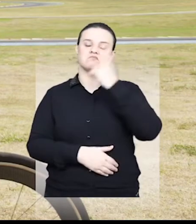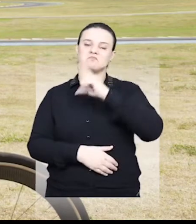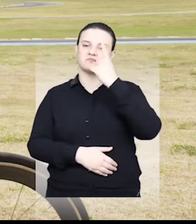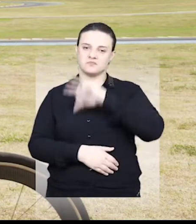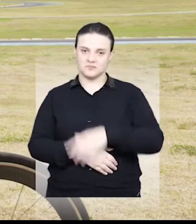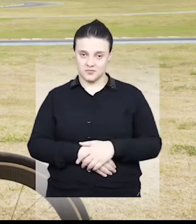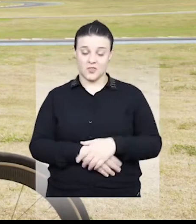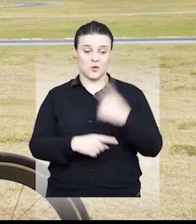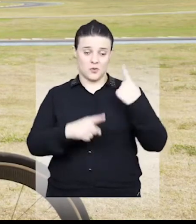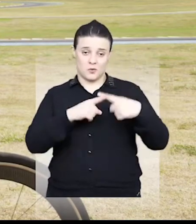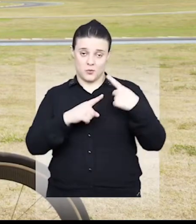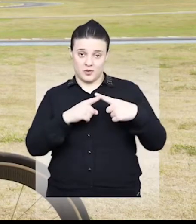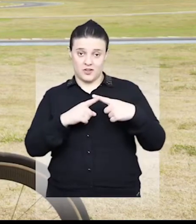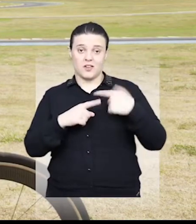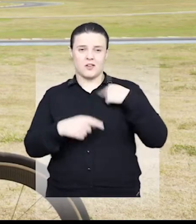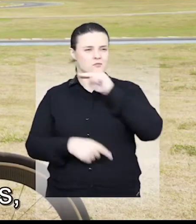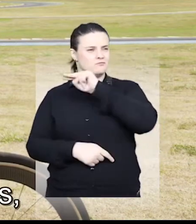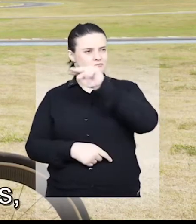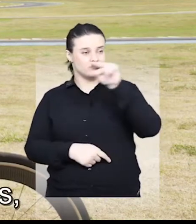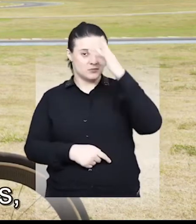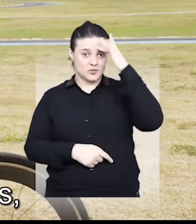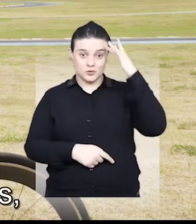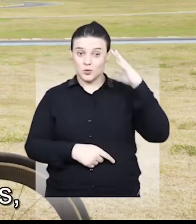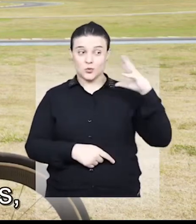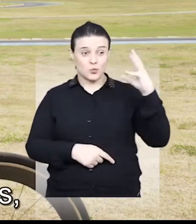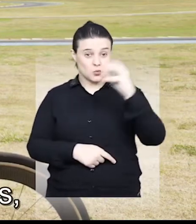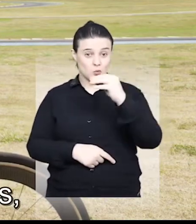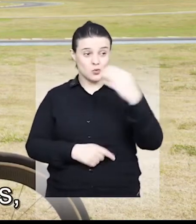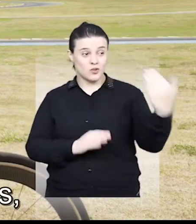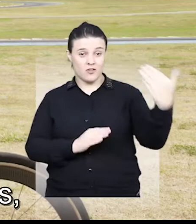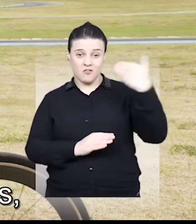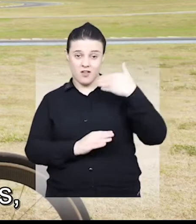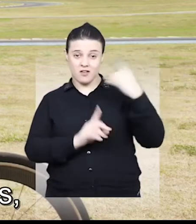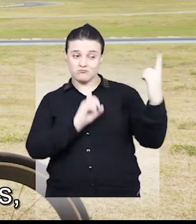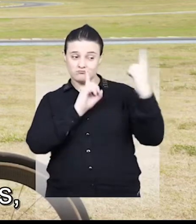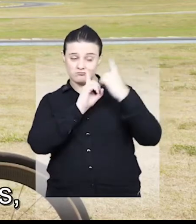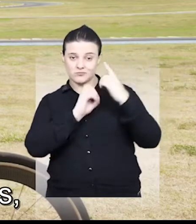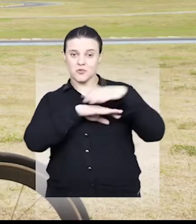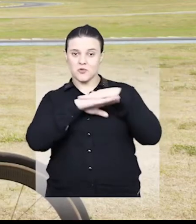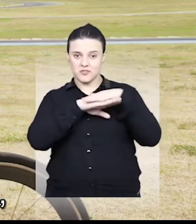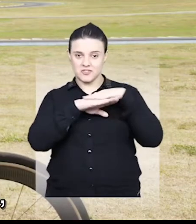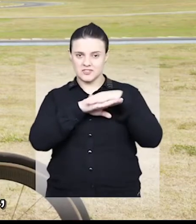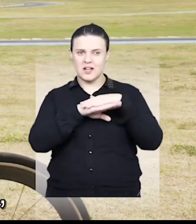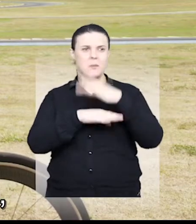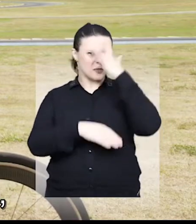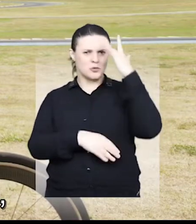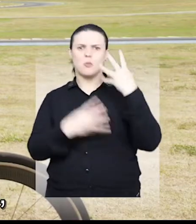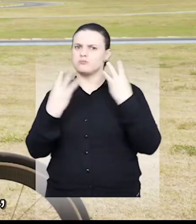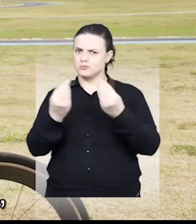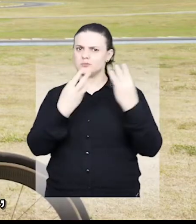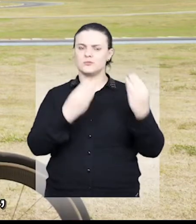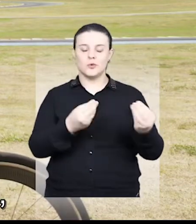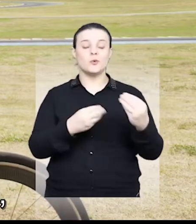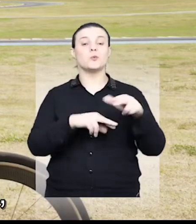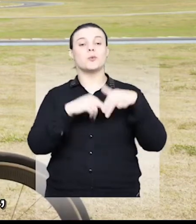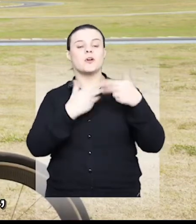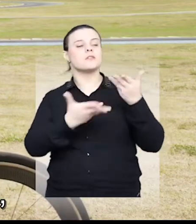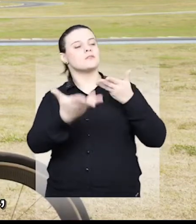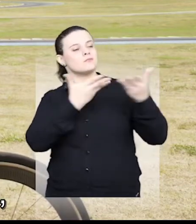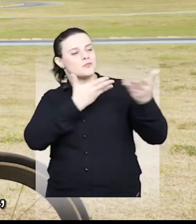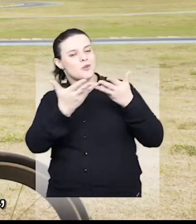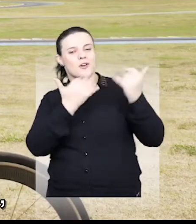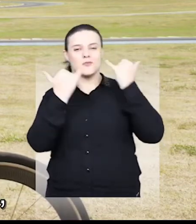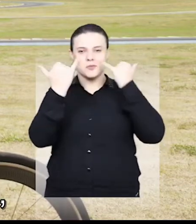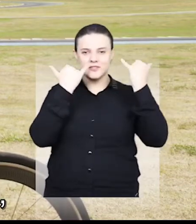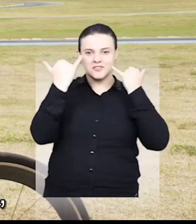estou fazendo esse papel, porque eu vejo que todos que me procuram, e são várias pessoas, e através daquela